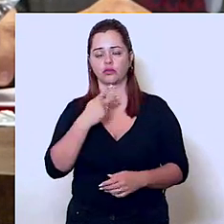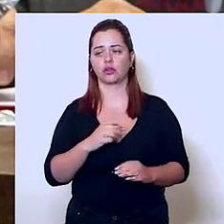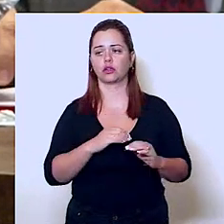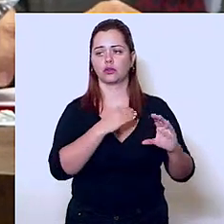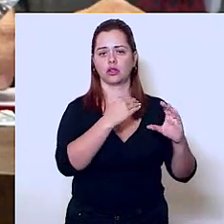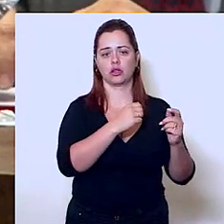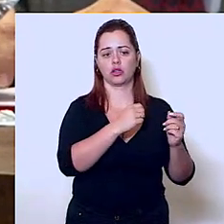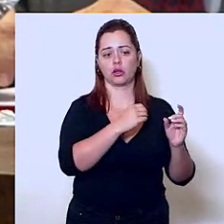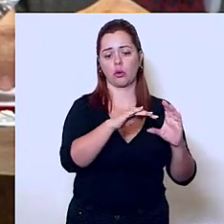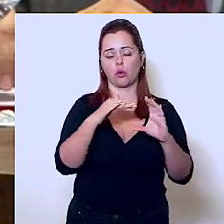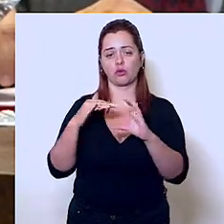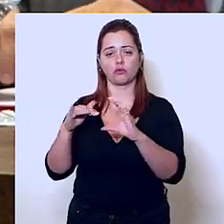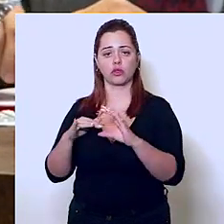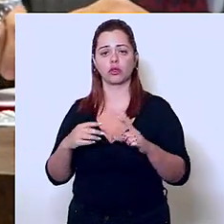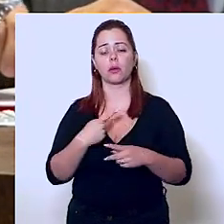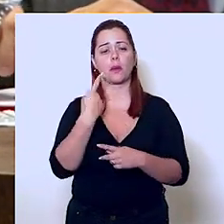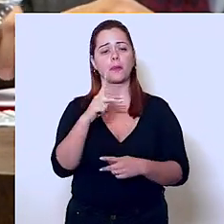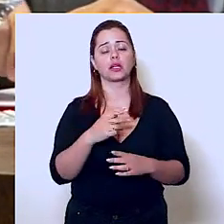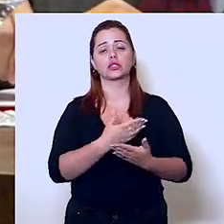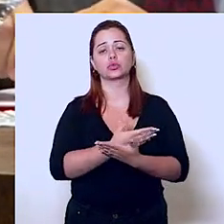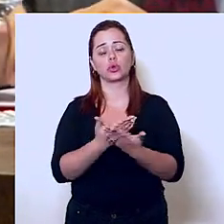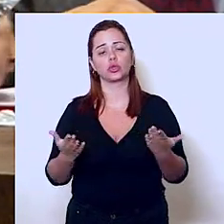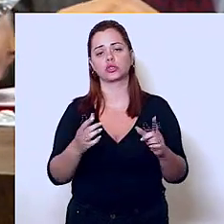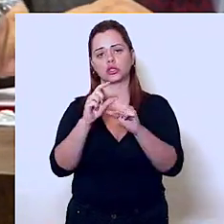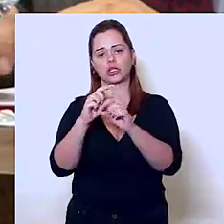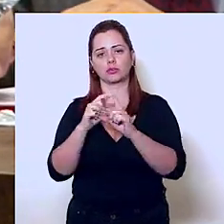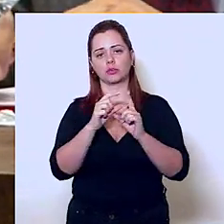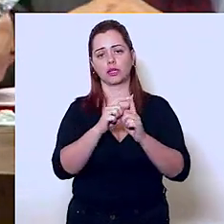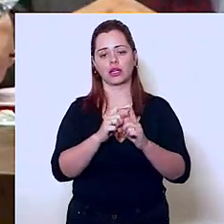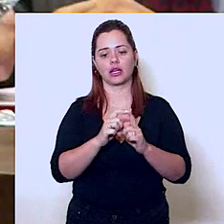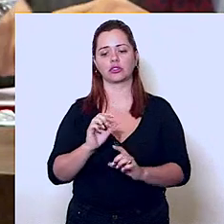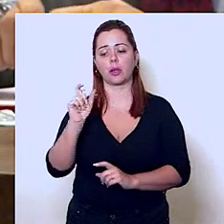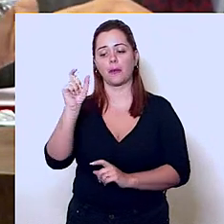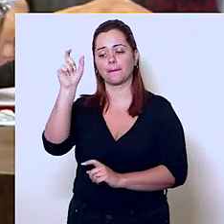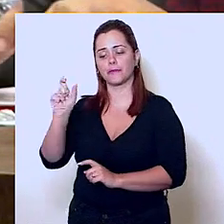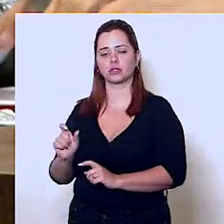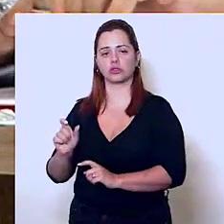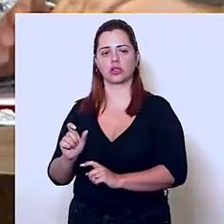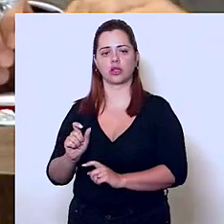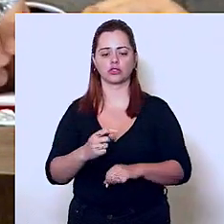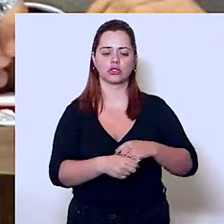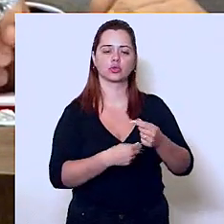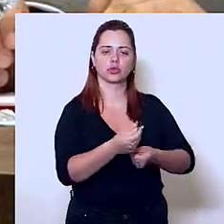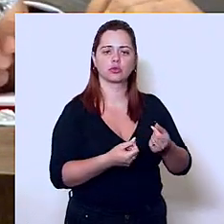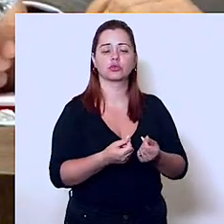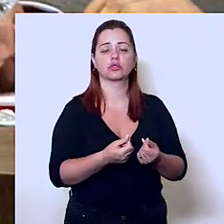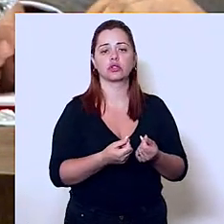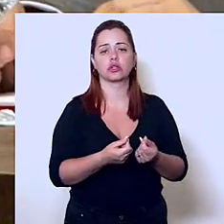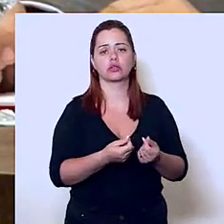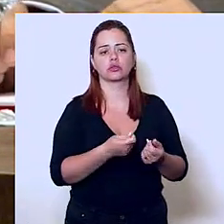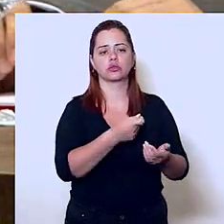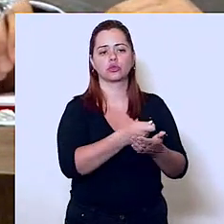totalmente as palavras sobre a personalidade e as contribuições desse grande diplomata e grande brasileiro que